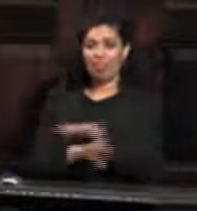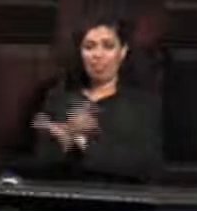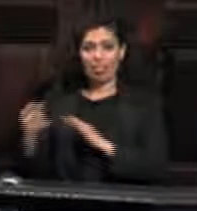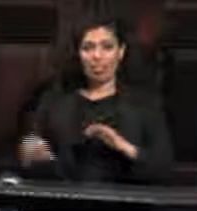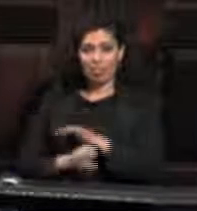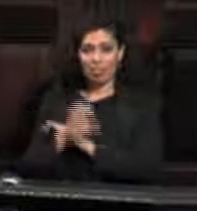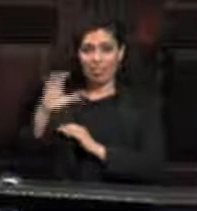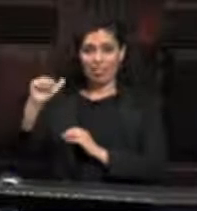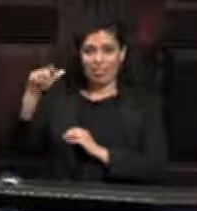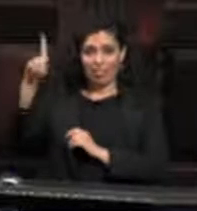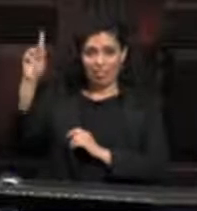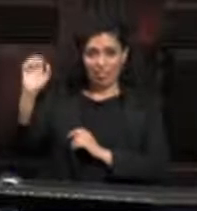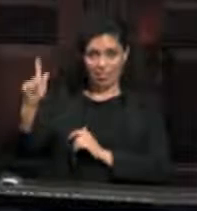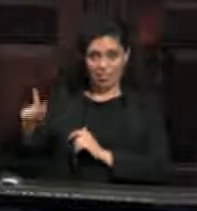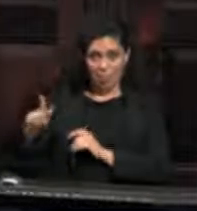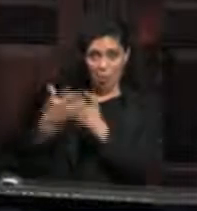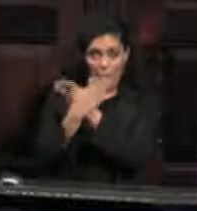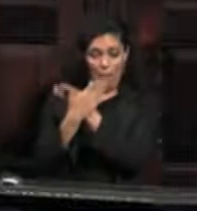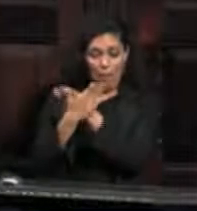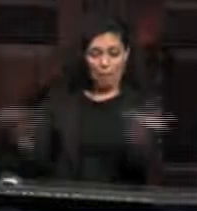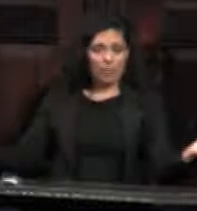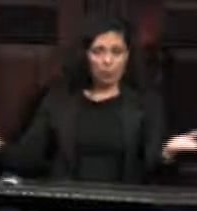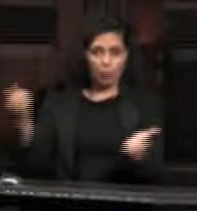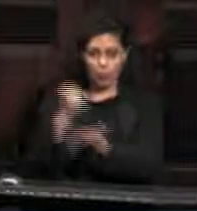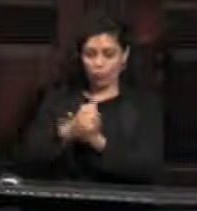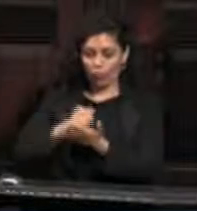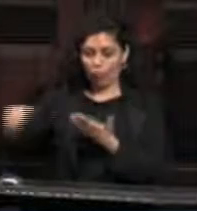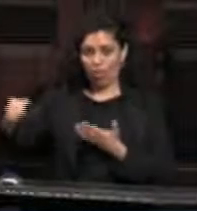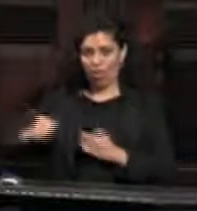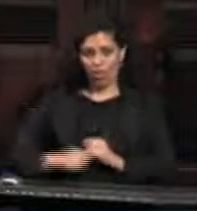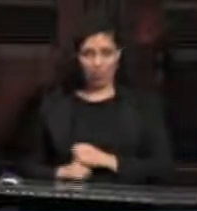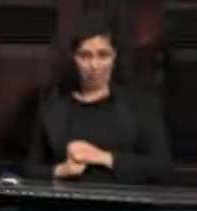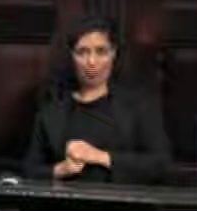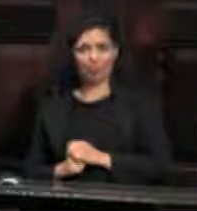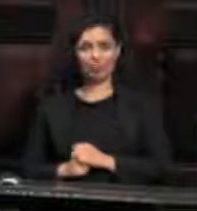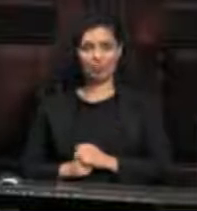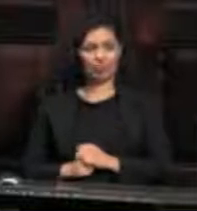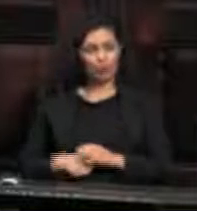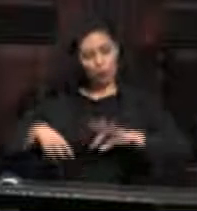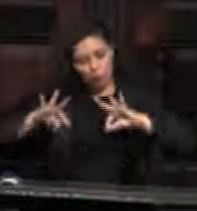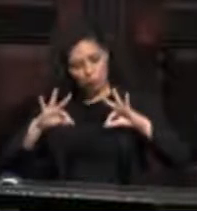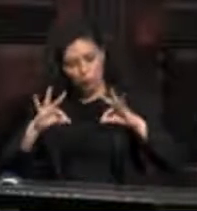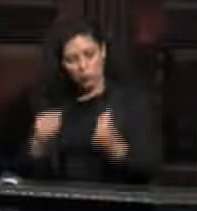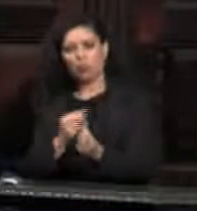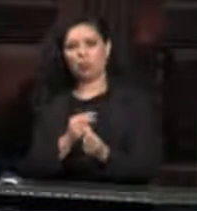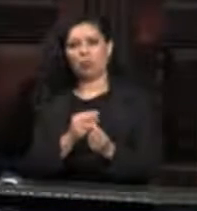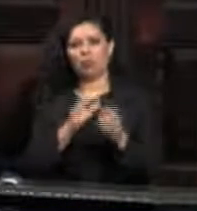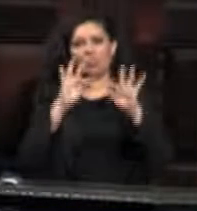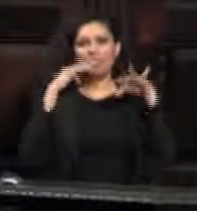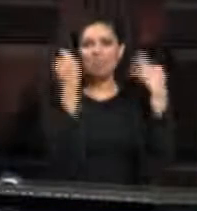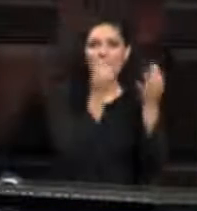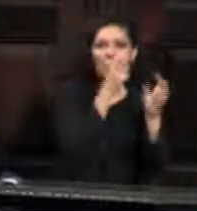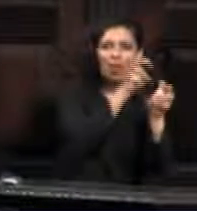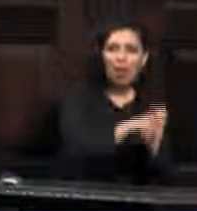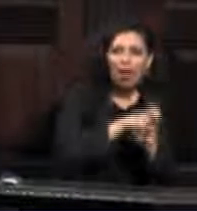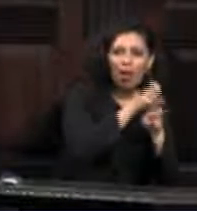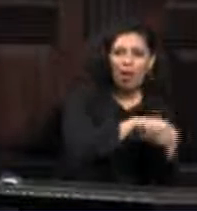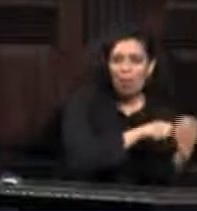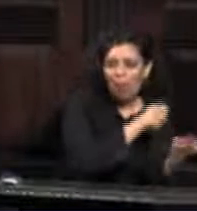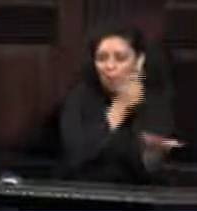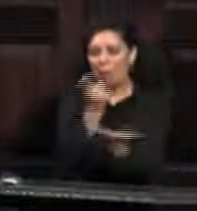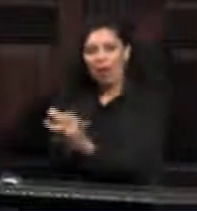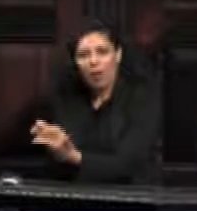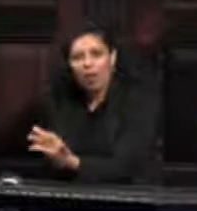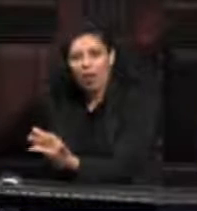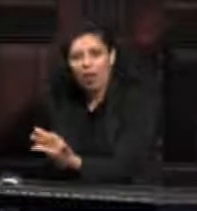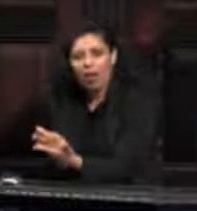de uso, como dentro desse termo de permissão de uso. Tudo que esse agricultor pagou vai ter que ser devolvido